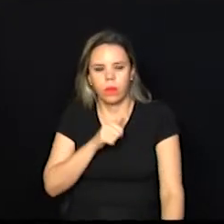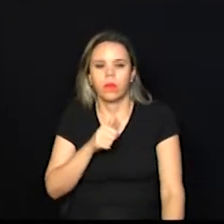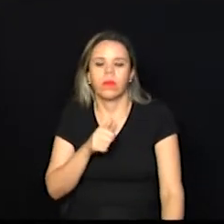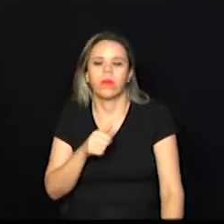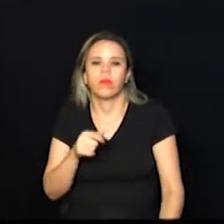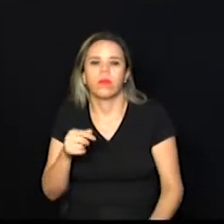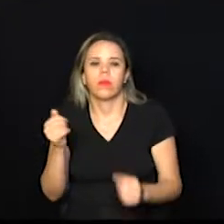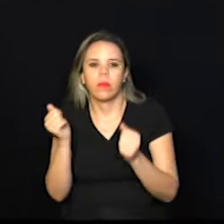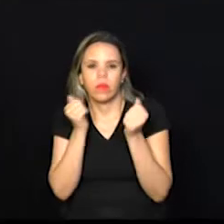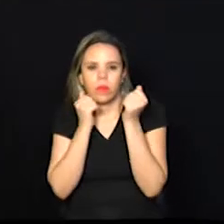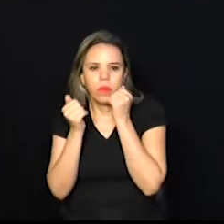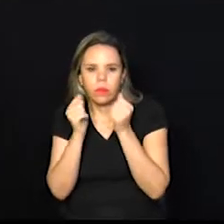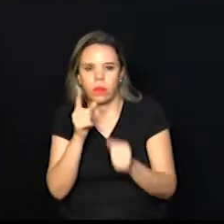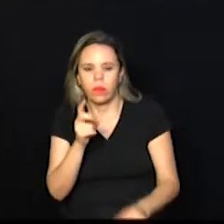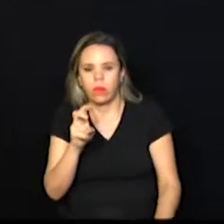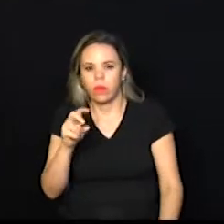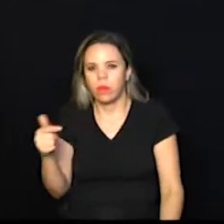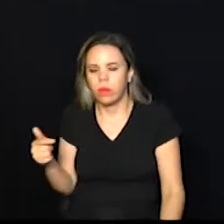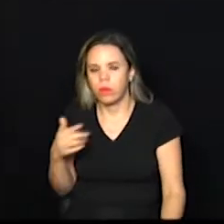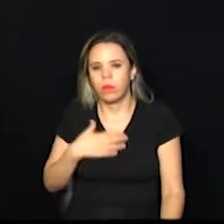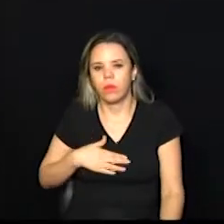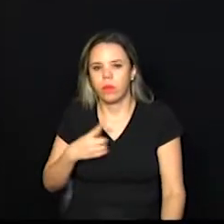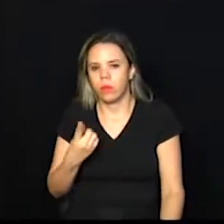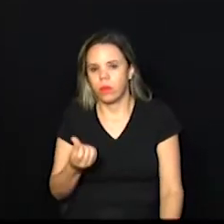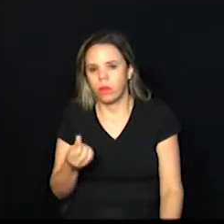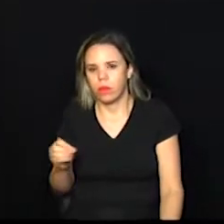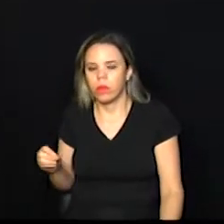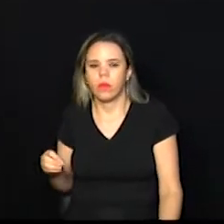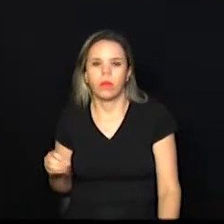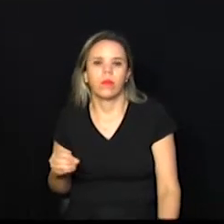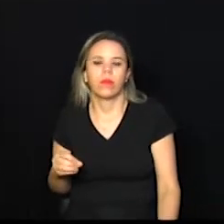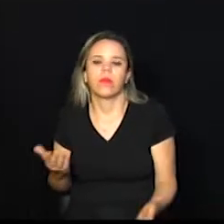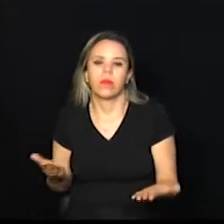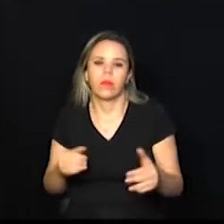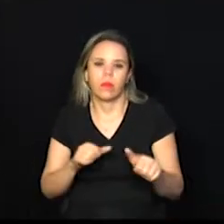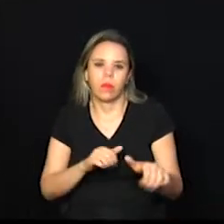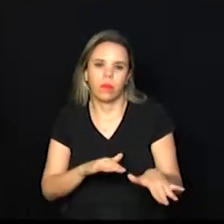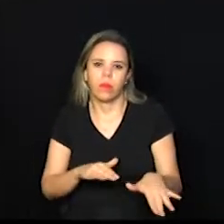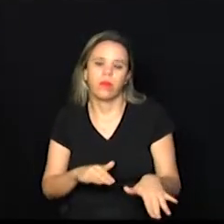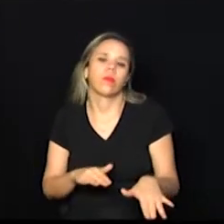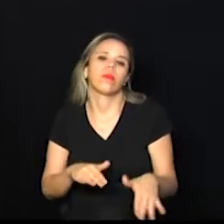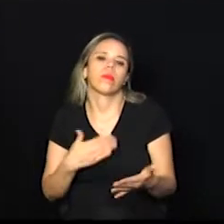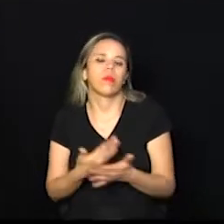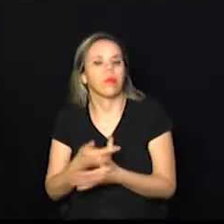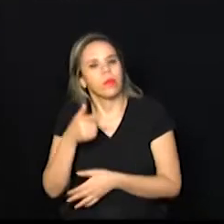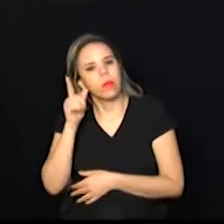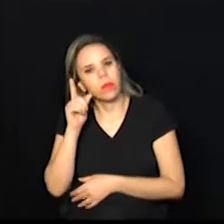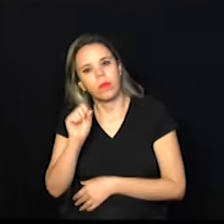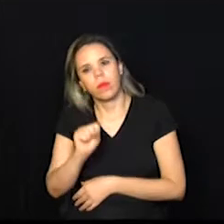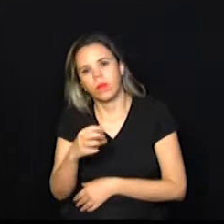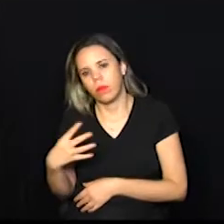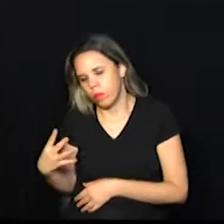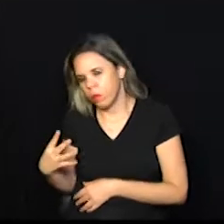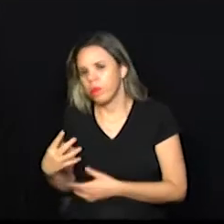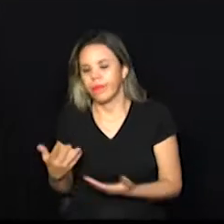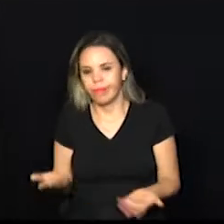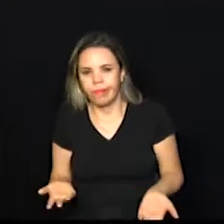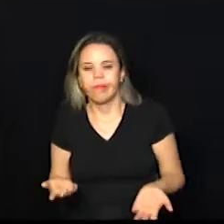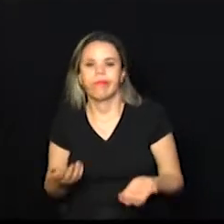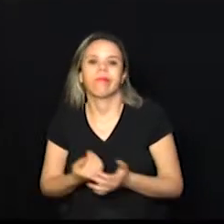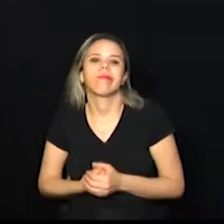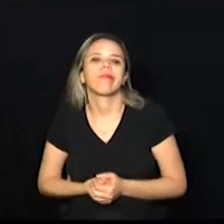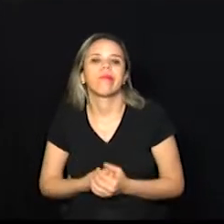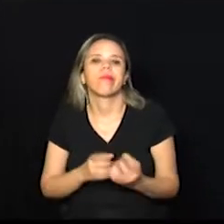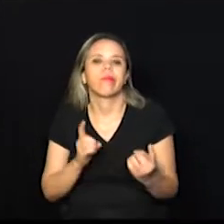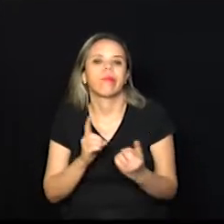julho, 152, agosto, 160 e agora, até o dia 15, até a data de ontem, 84